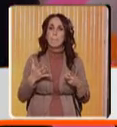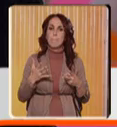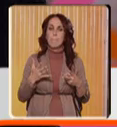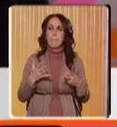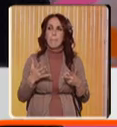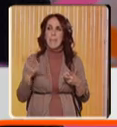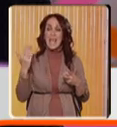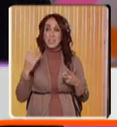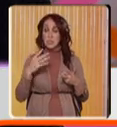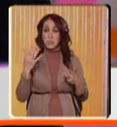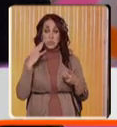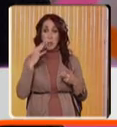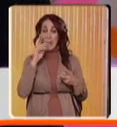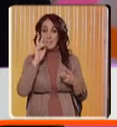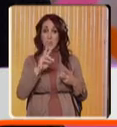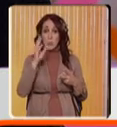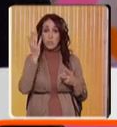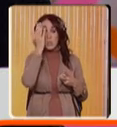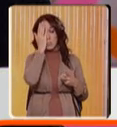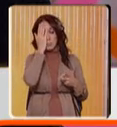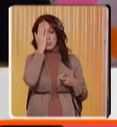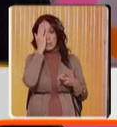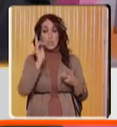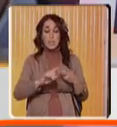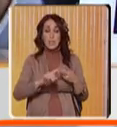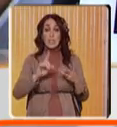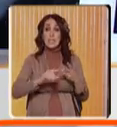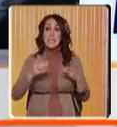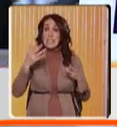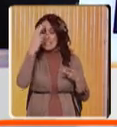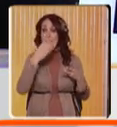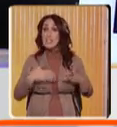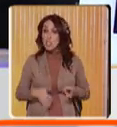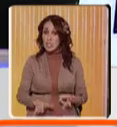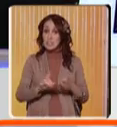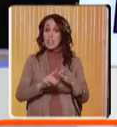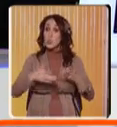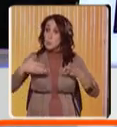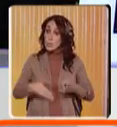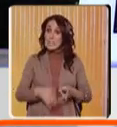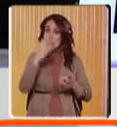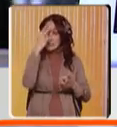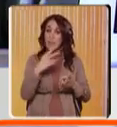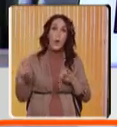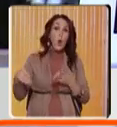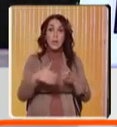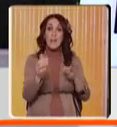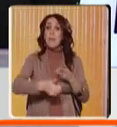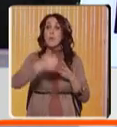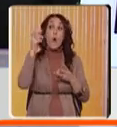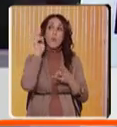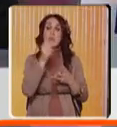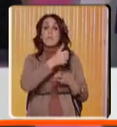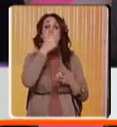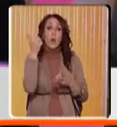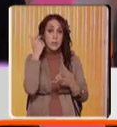visão e eram fazer um estudo tapando, ocluindo a visão, e cegos de nascença. E realmente os cegos de nascença orientavam-se melhor e ouviam